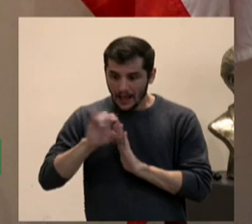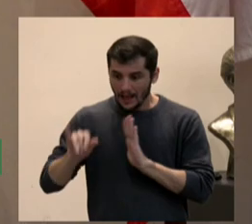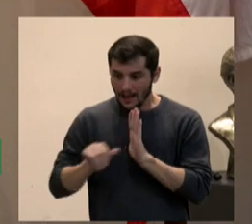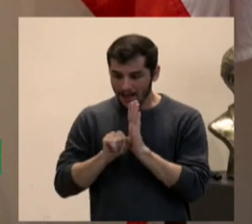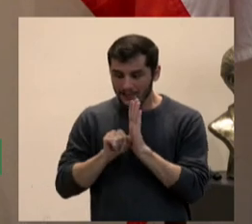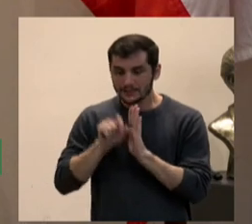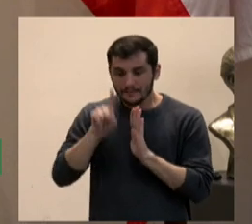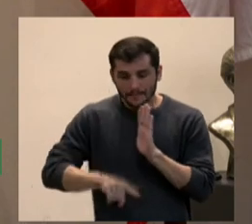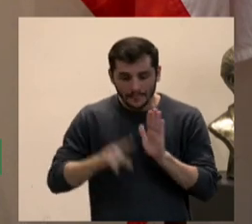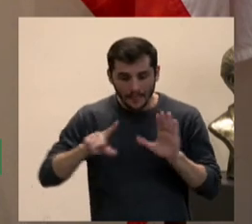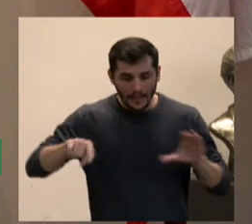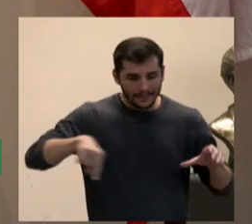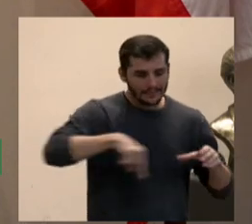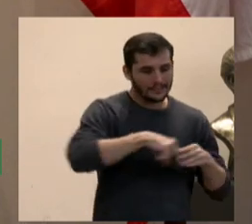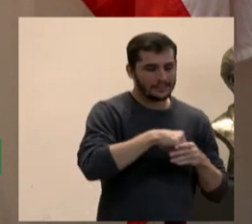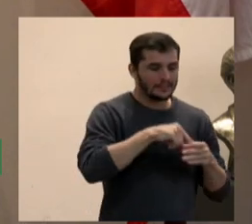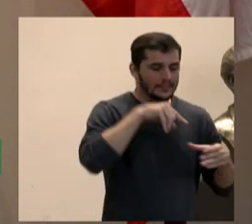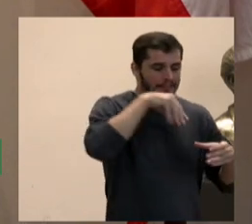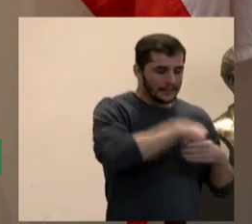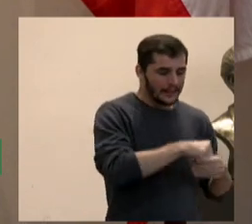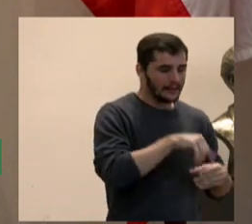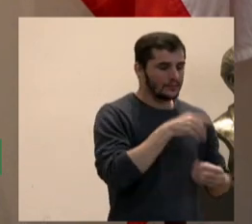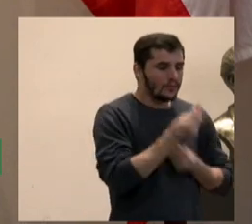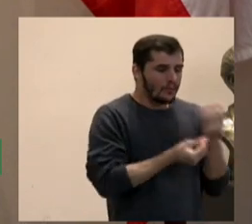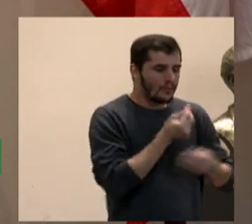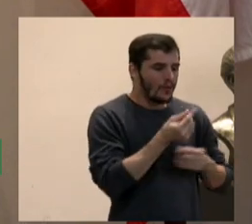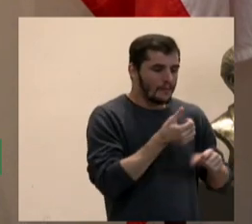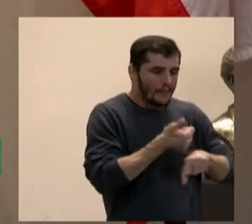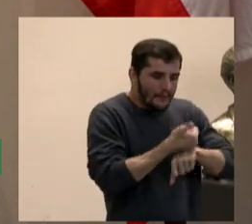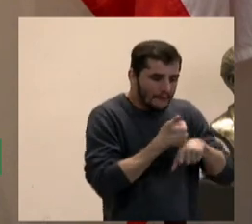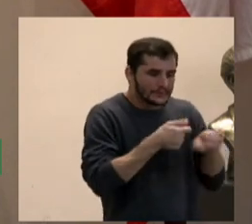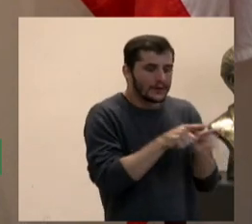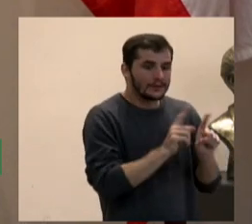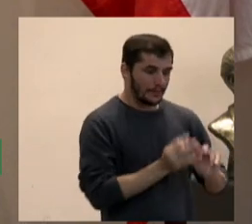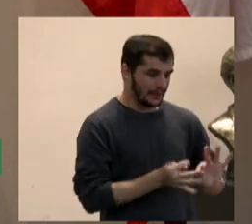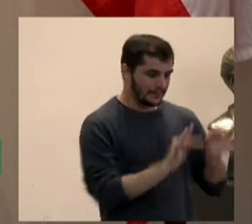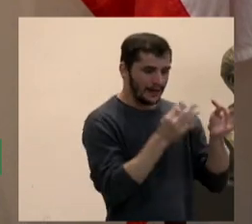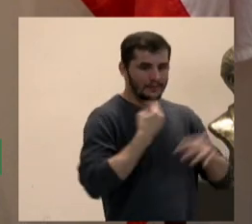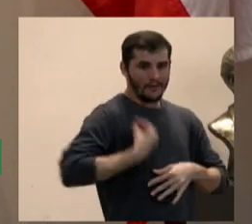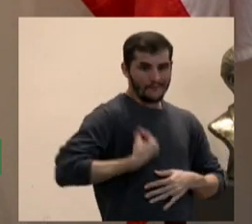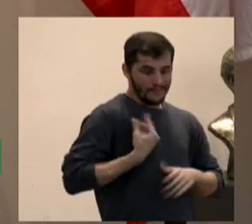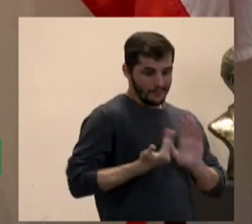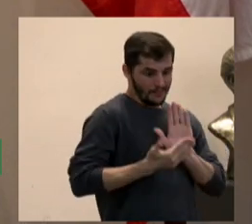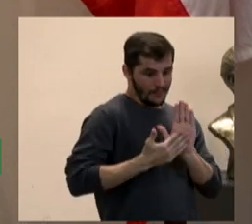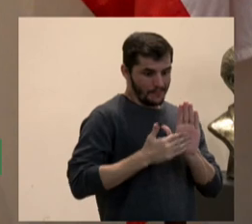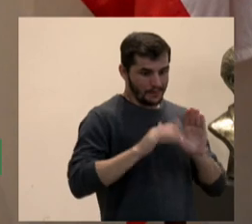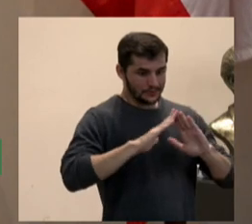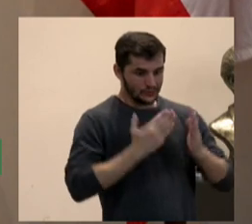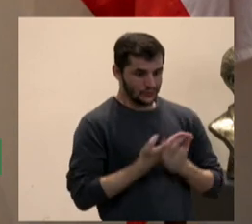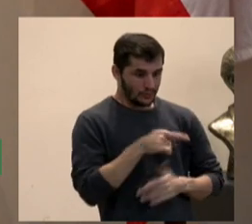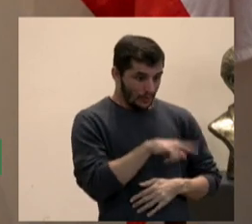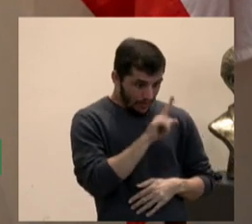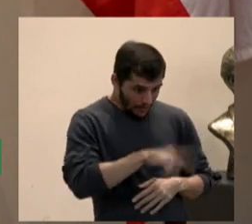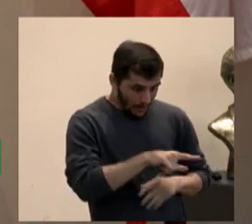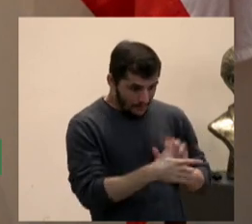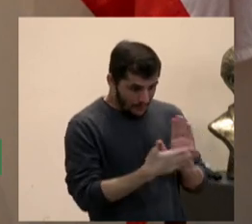educação profissional e tecnológica. Porque é esta a proposta escolar que nós acreditamos que possa fazer